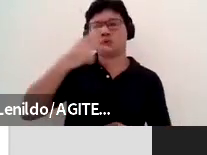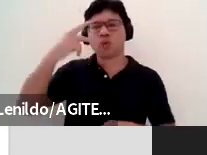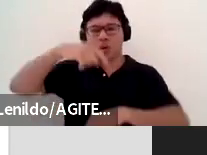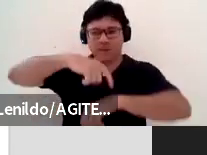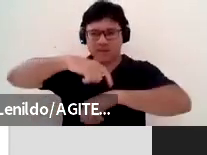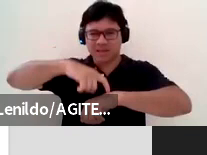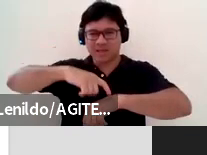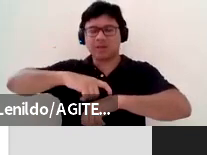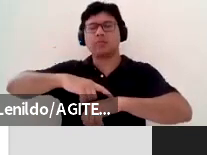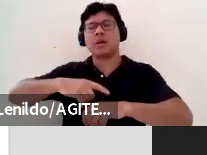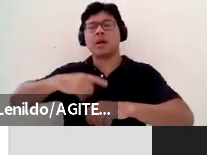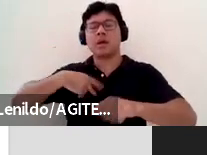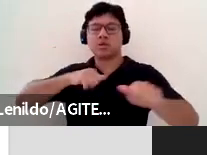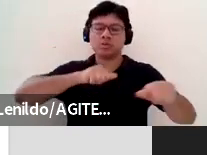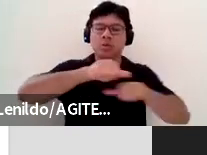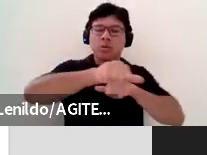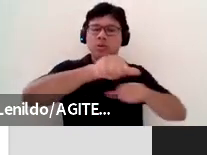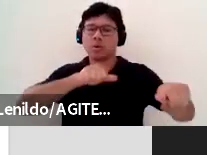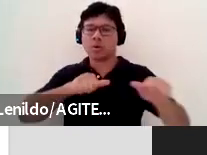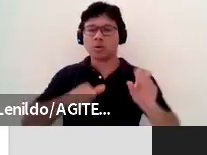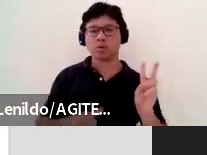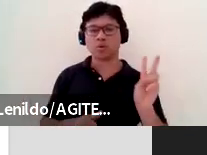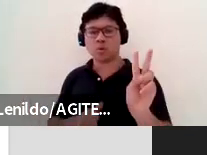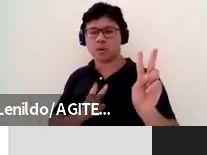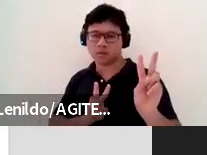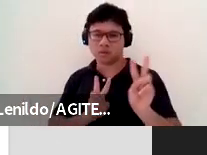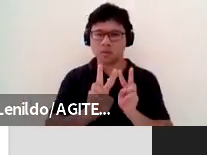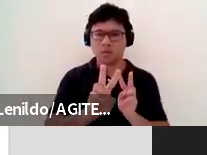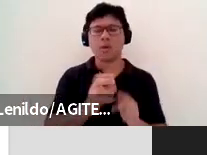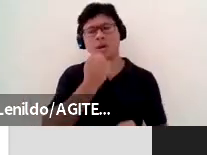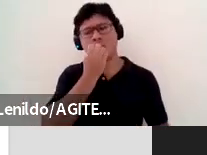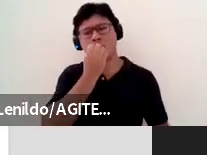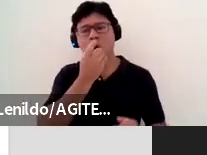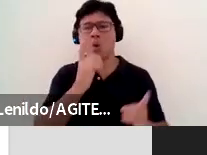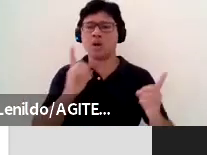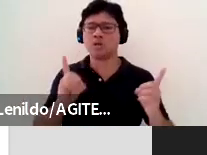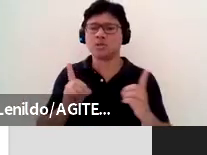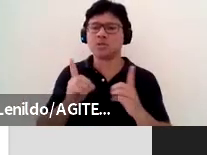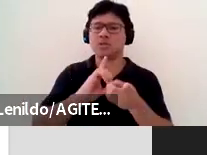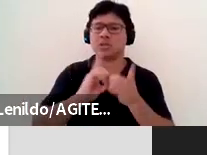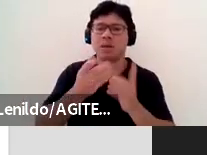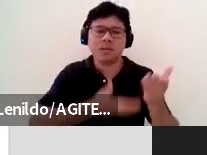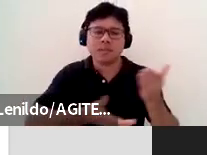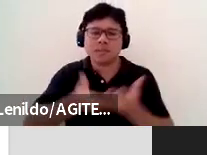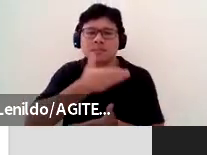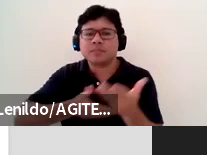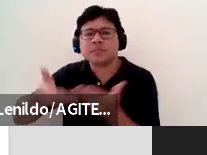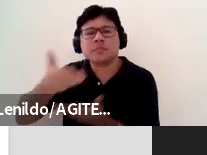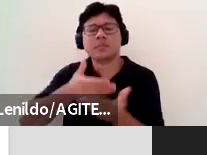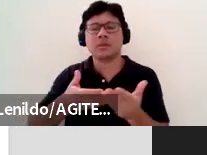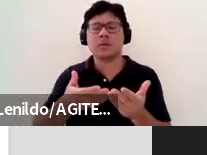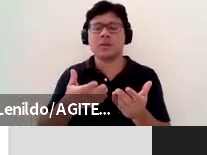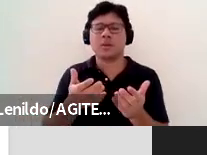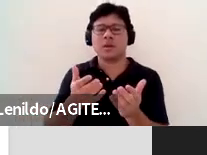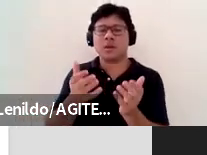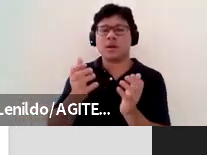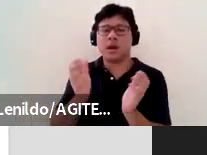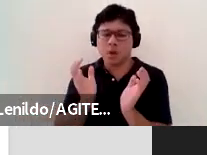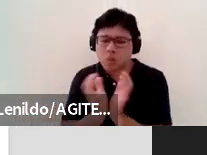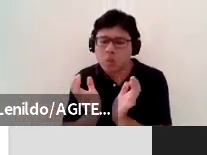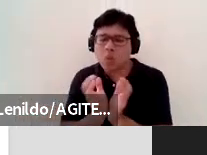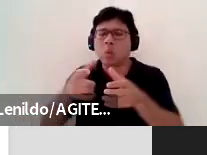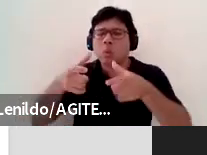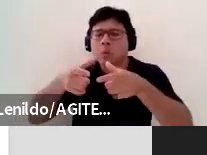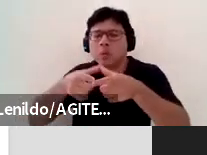a gente se alternava em duplas, que a gente achou que essa seria uma boa dinâmica para conduzir essas turmas, mas eram sempre pequenas, ali girando